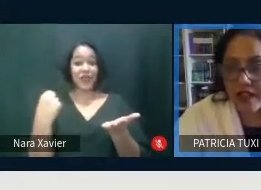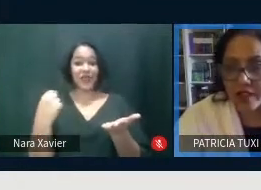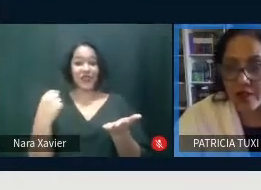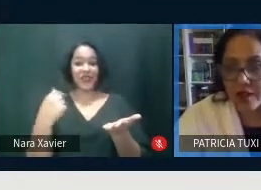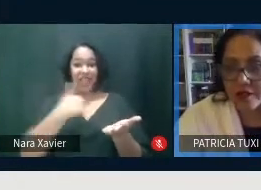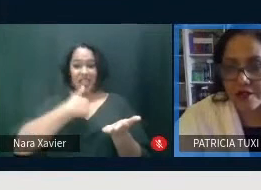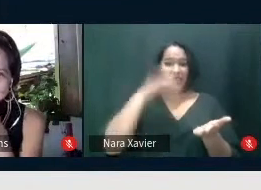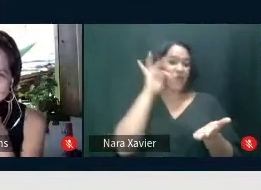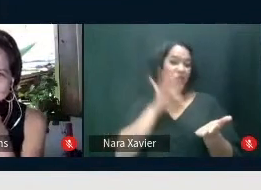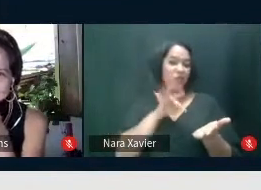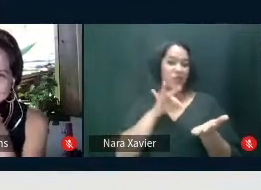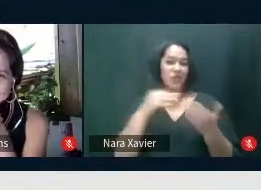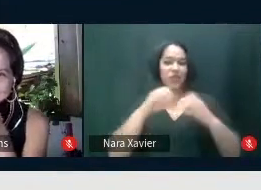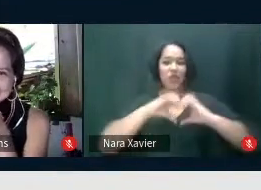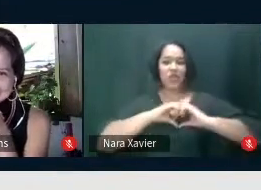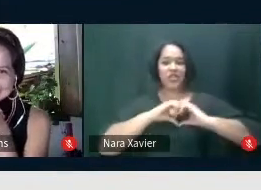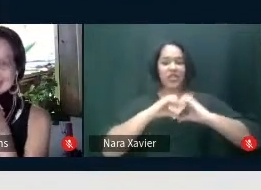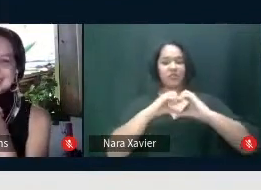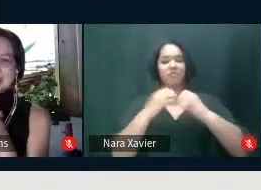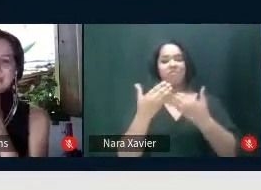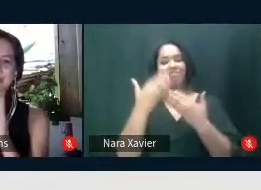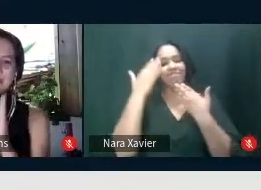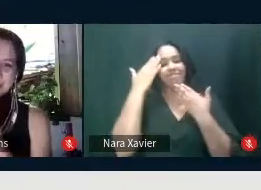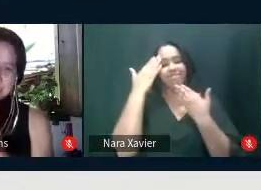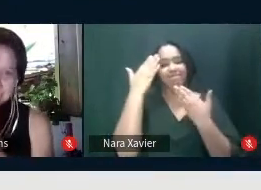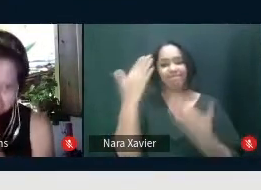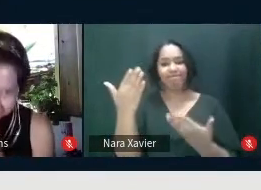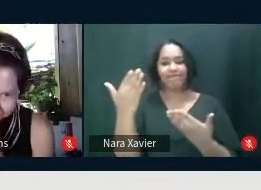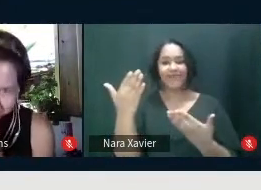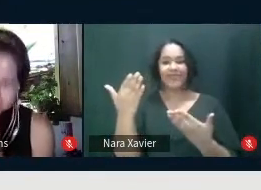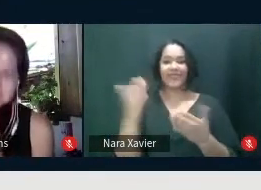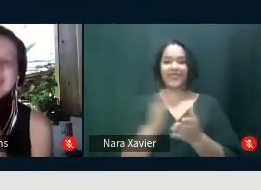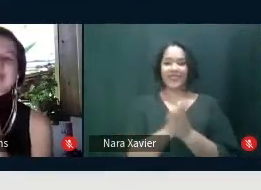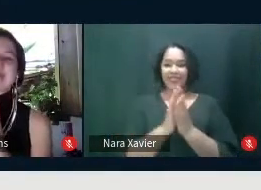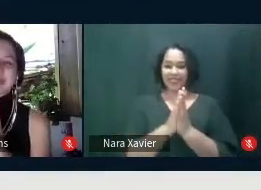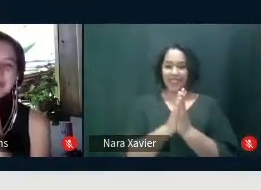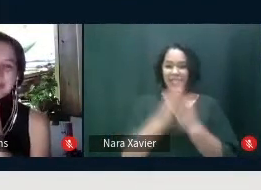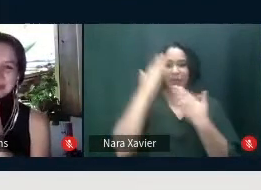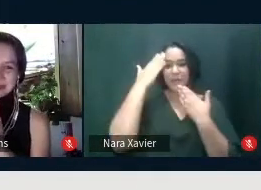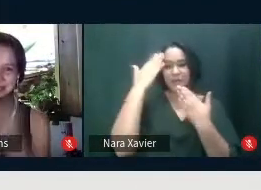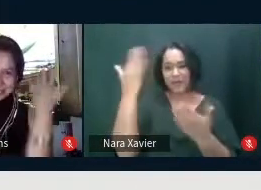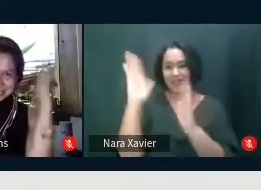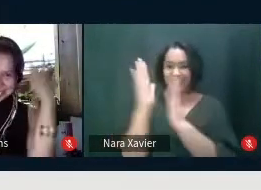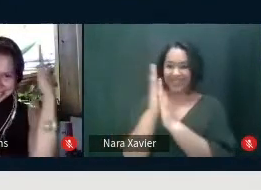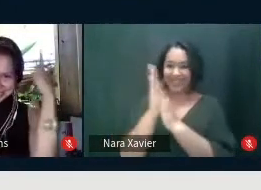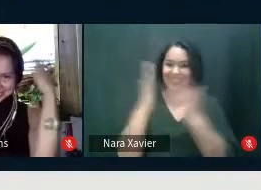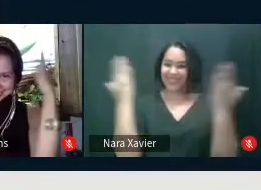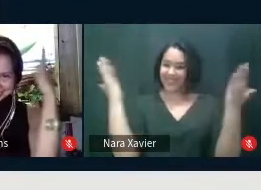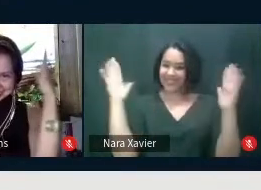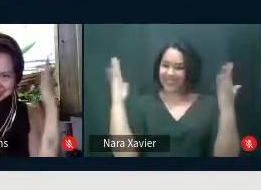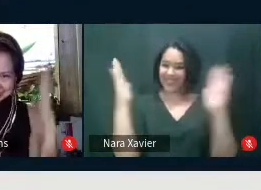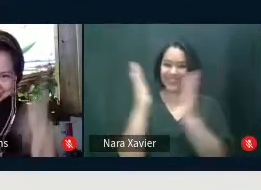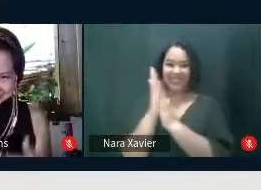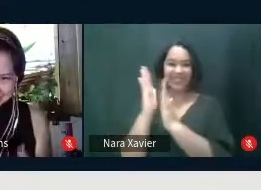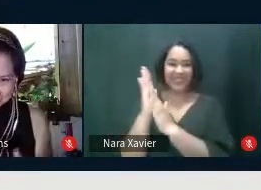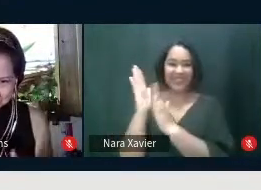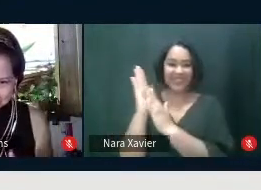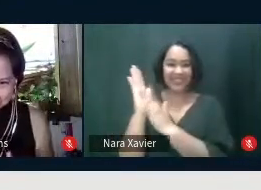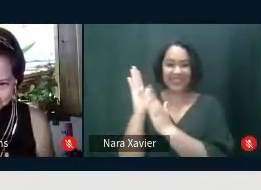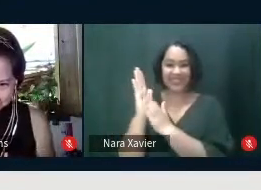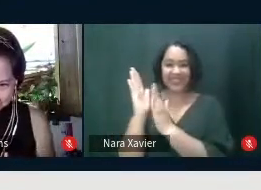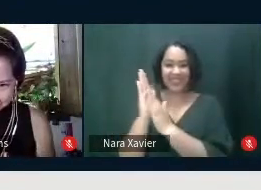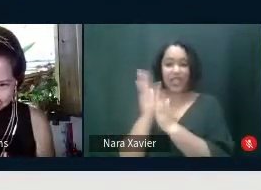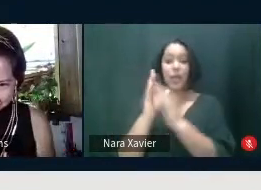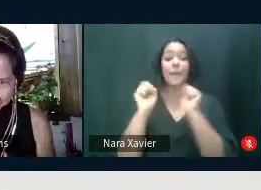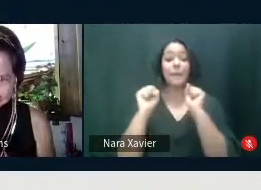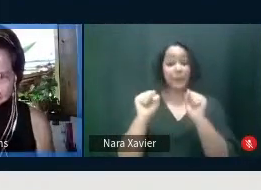tanta sinceridade, coração aberto. Gratidão pela oportunidade, viu? Parabéns, Lira. Com certeza. Vamos abrir aí,